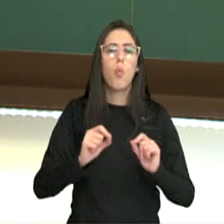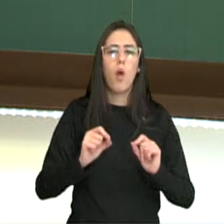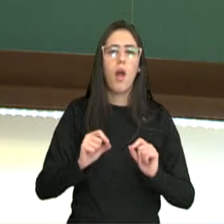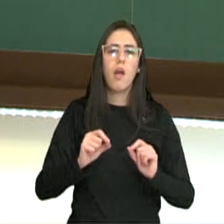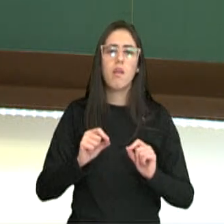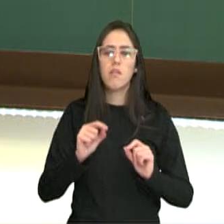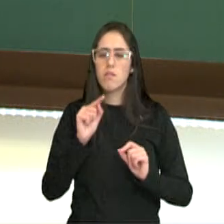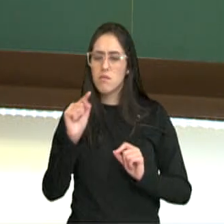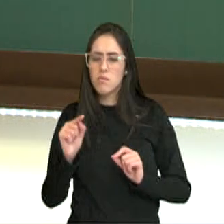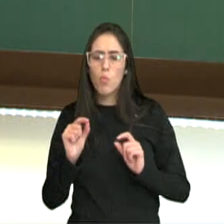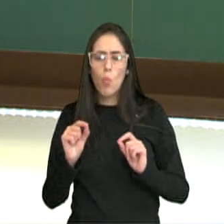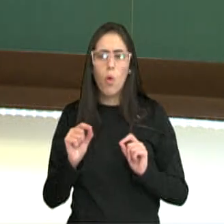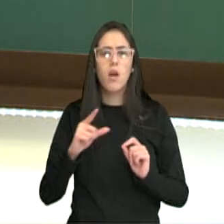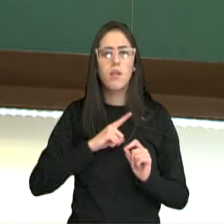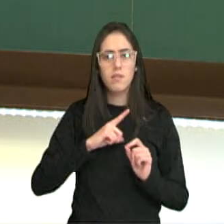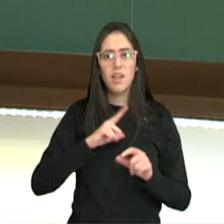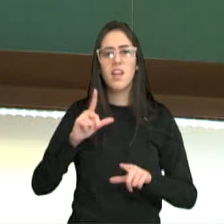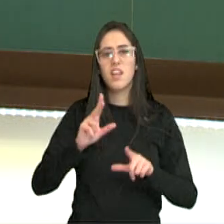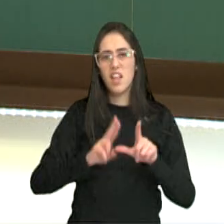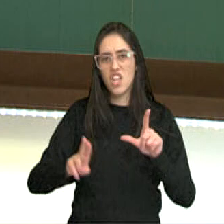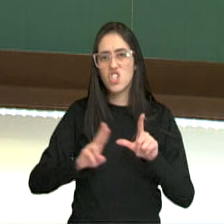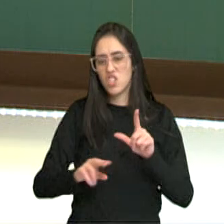do símbolo e do nome do elemento.